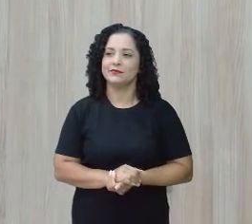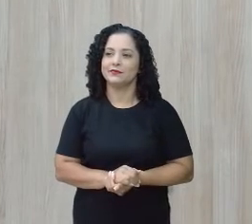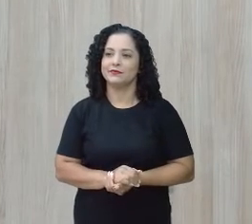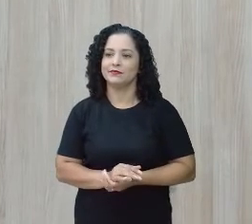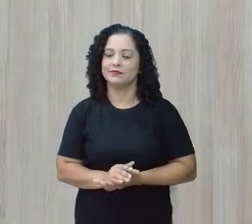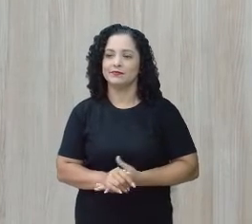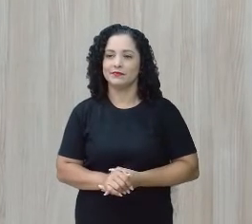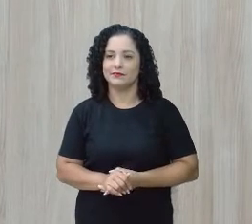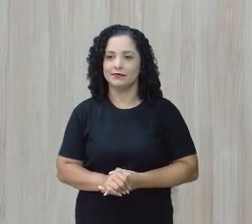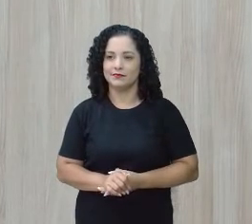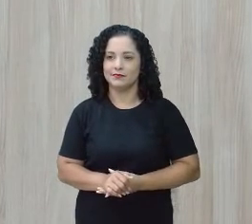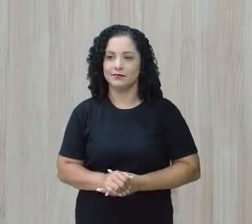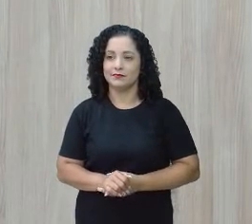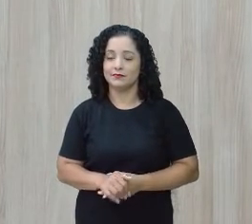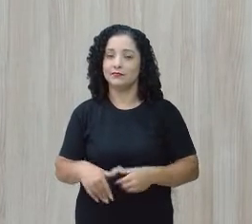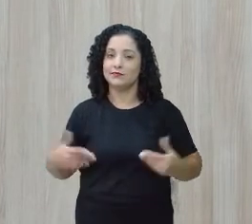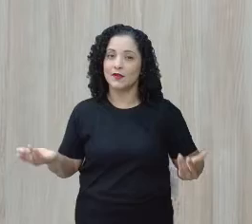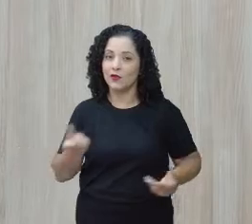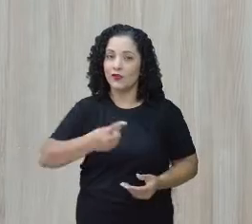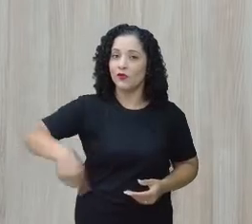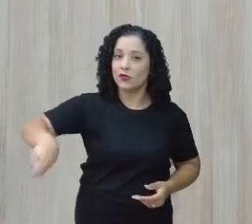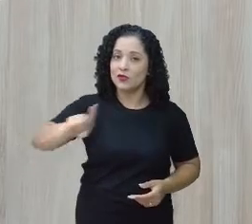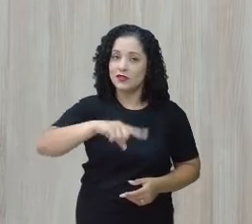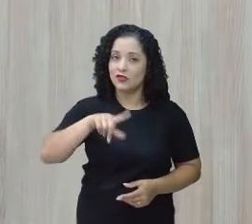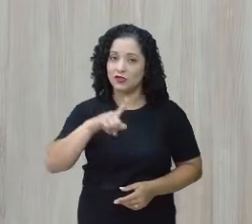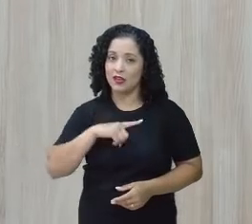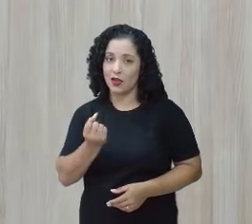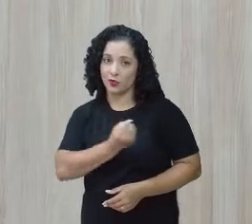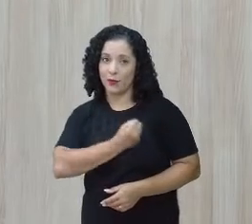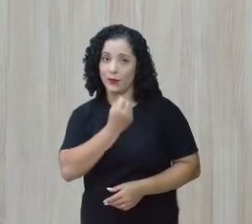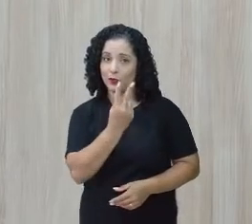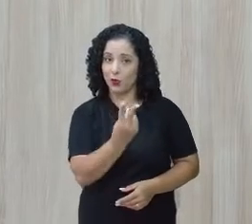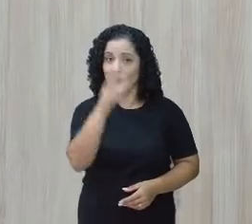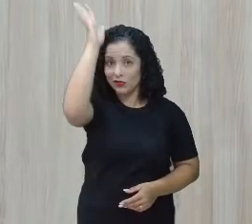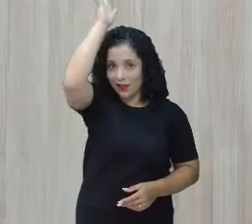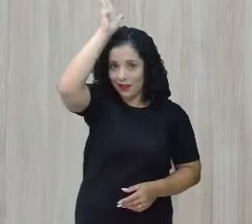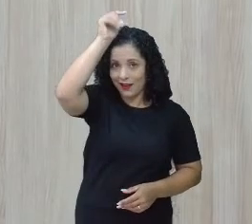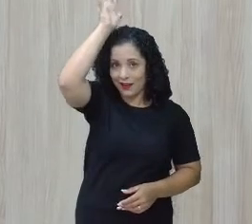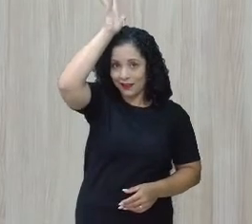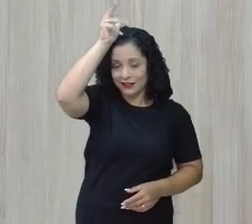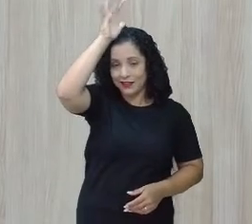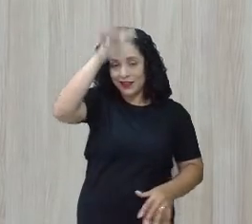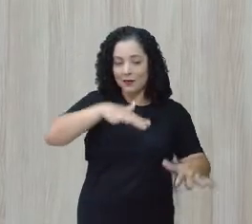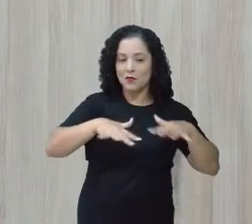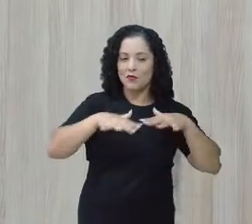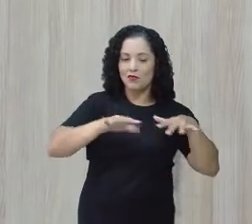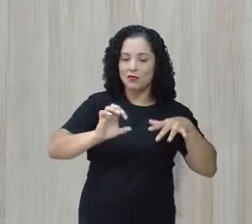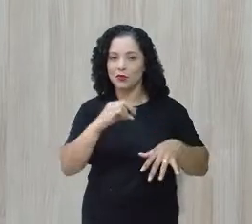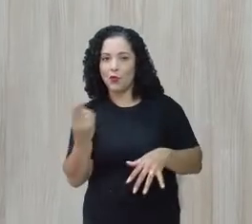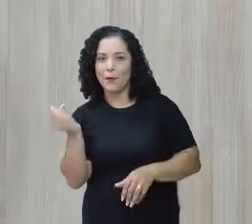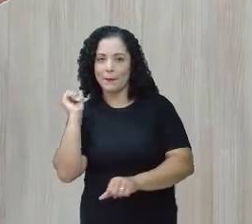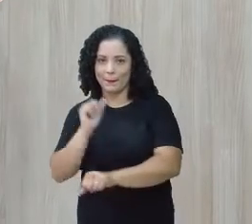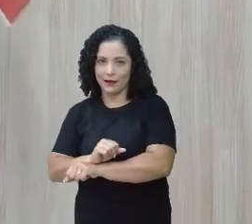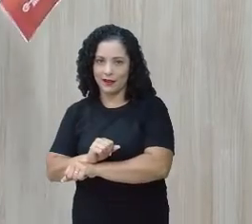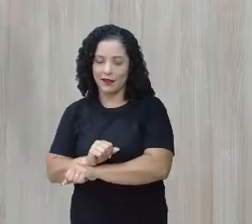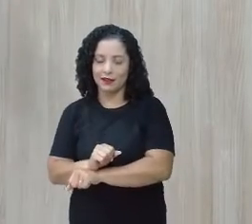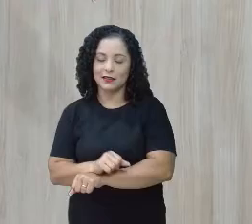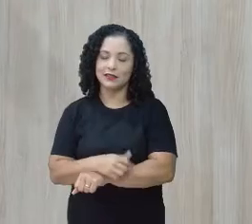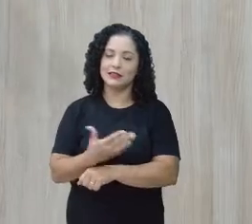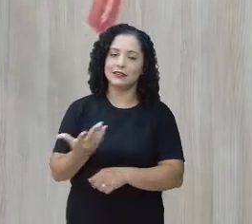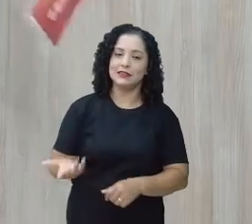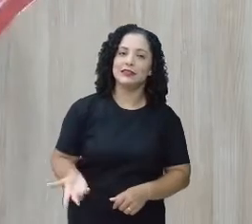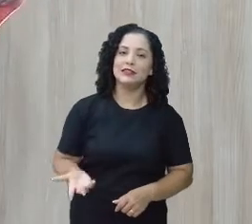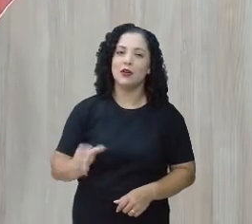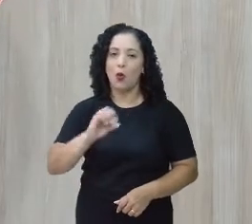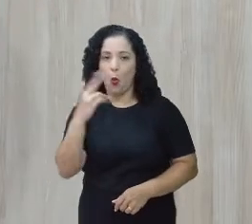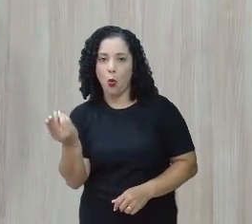Vamos lá, questão 3. Então, vocês têm a questão 2, que é aquele da galinha. Se a galinha está em repouso ou em movimento, ou se ela está em repouso e